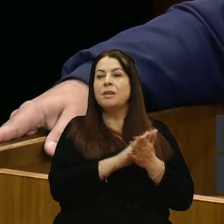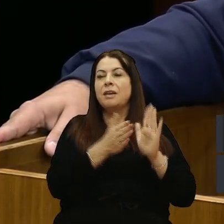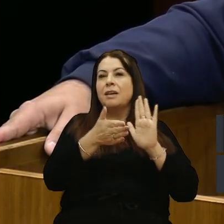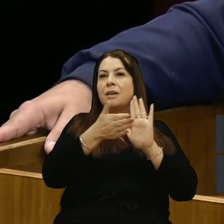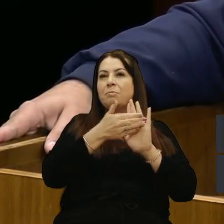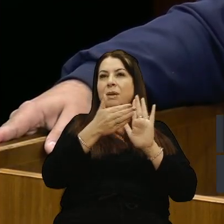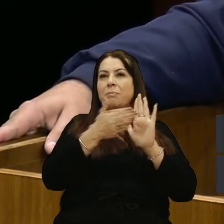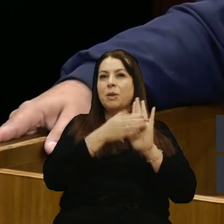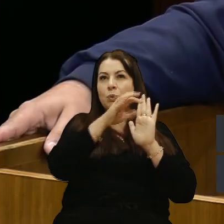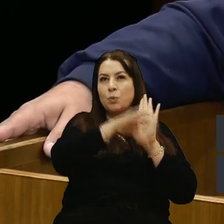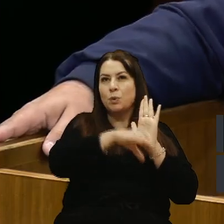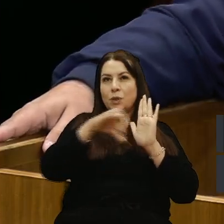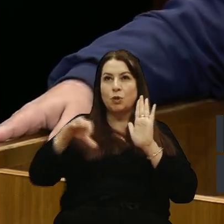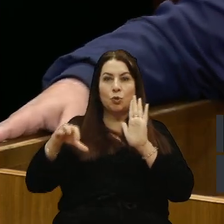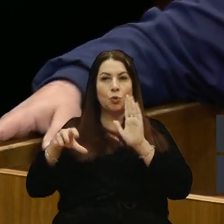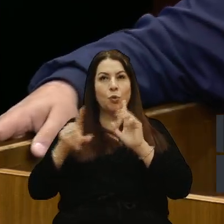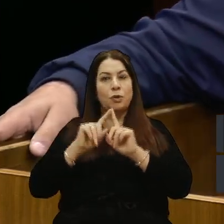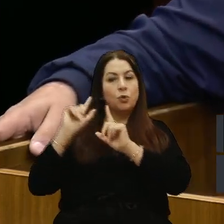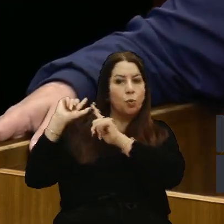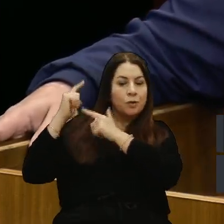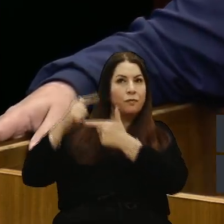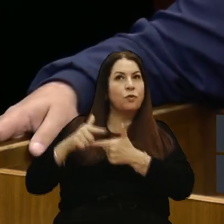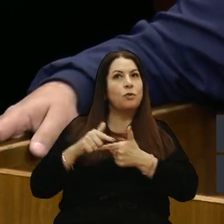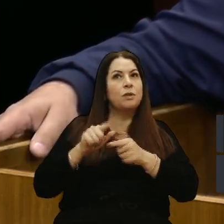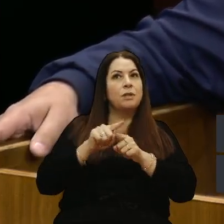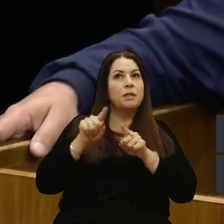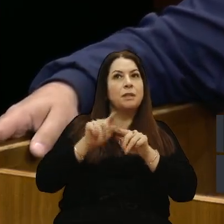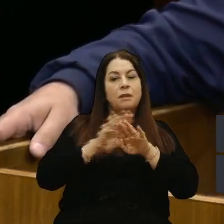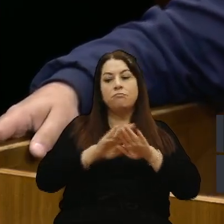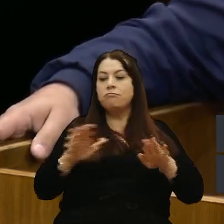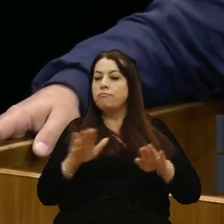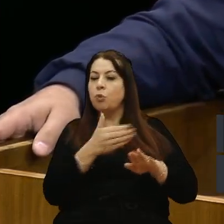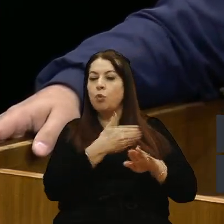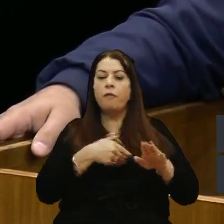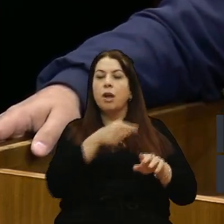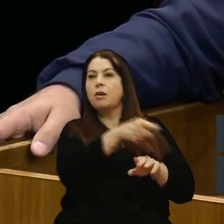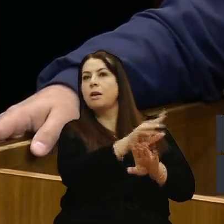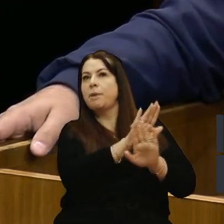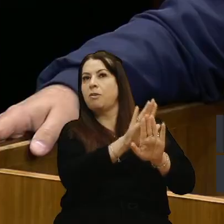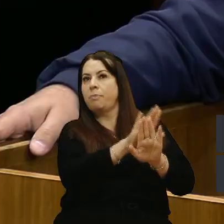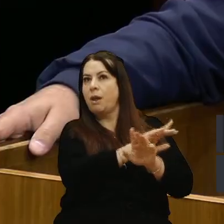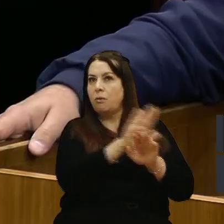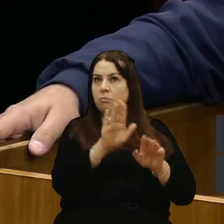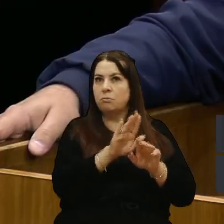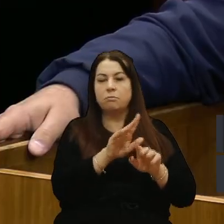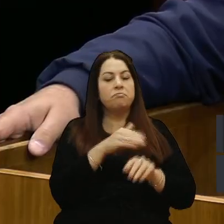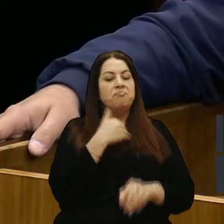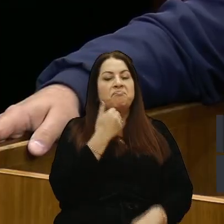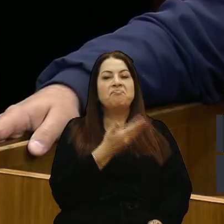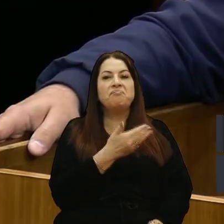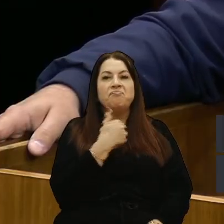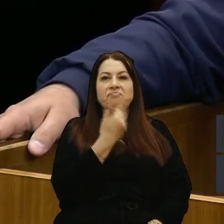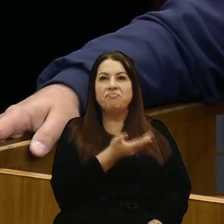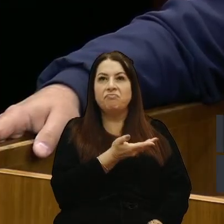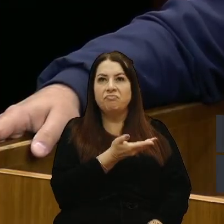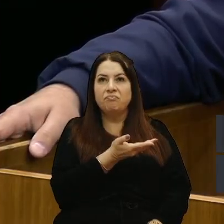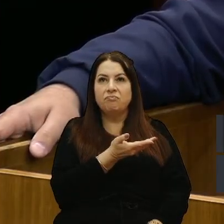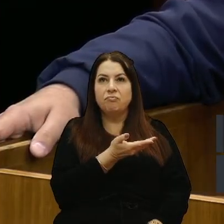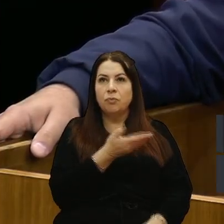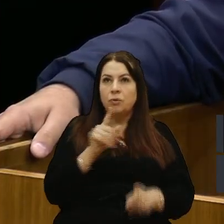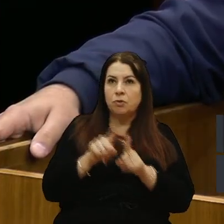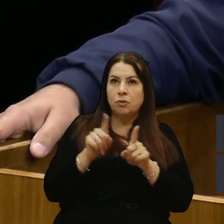de setores conservadores de querer obstaculizar o governo, mas não adianta. Uma parte, vereador.